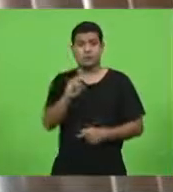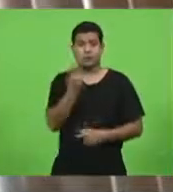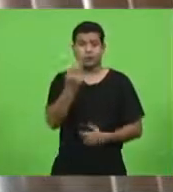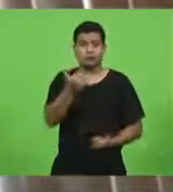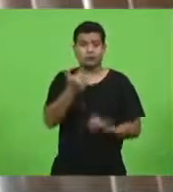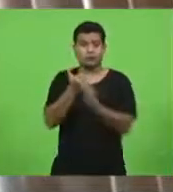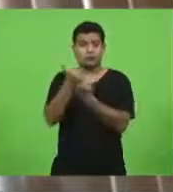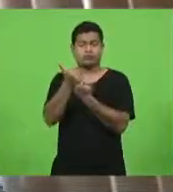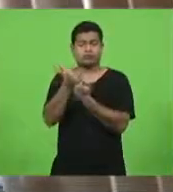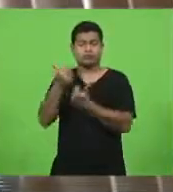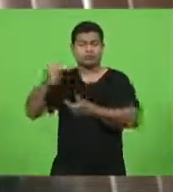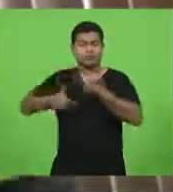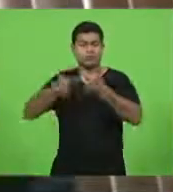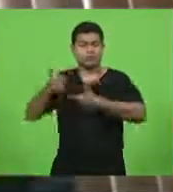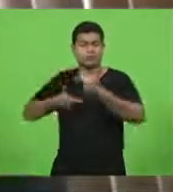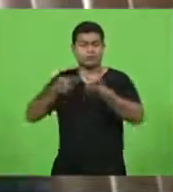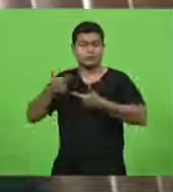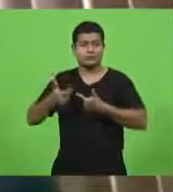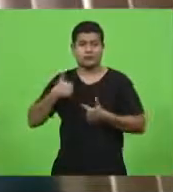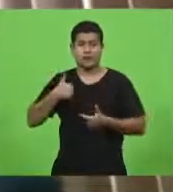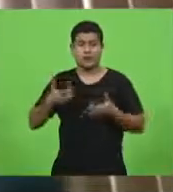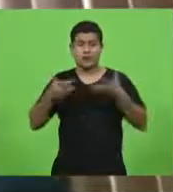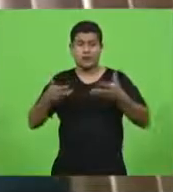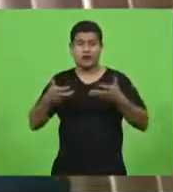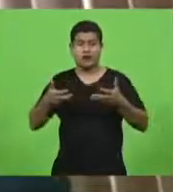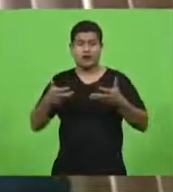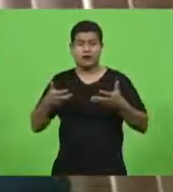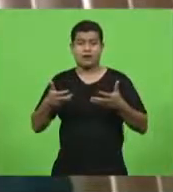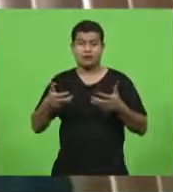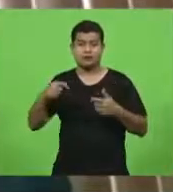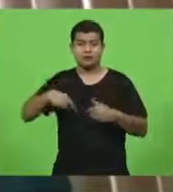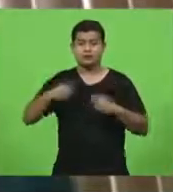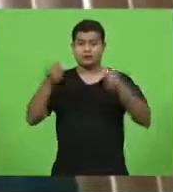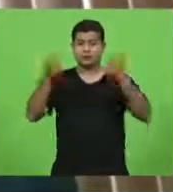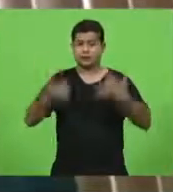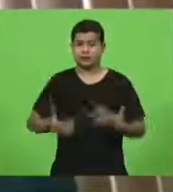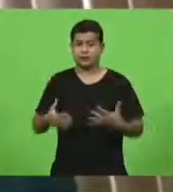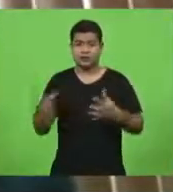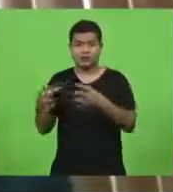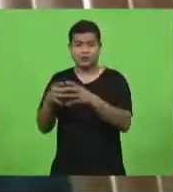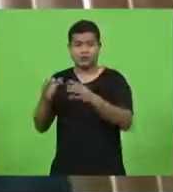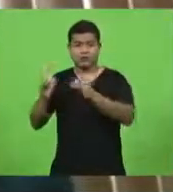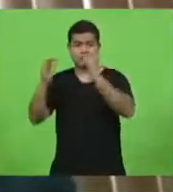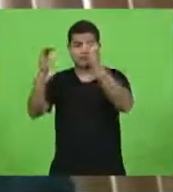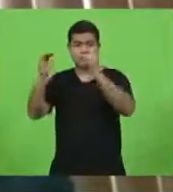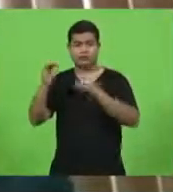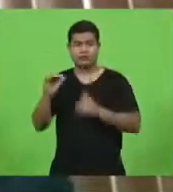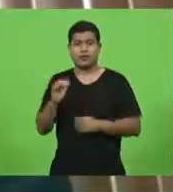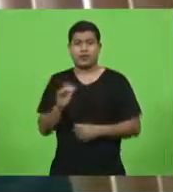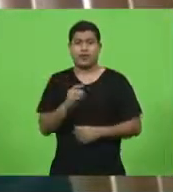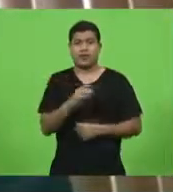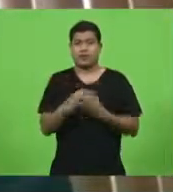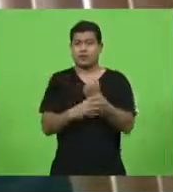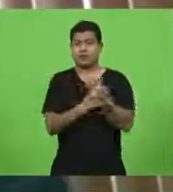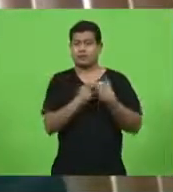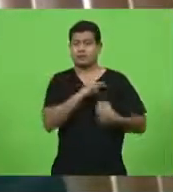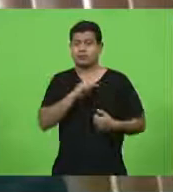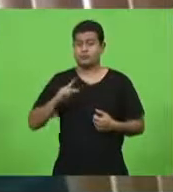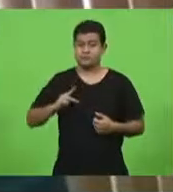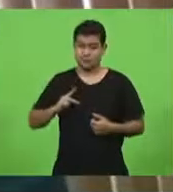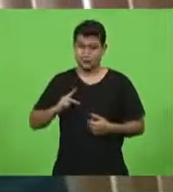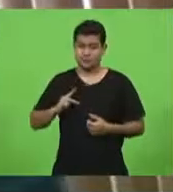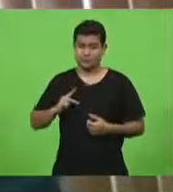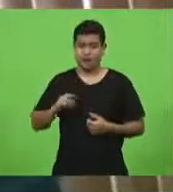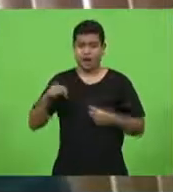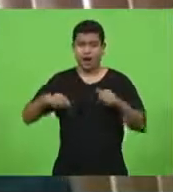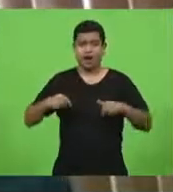Quero aqui dar ênfase que o Colegiado Superior de Segurança Pública Nós não temos a figura de um secretário de Segurança Pública aqui no Estado de